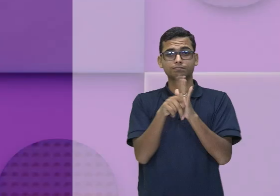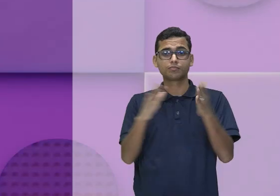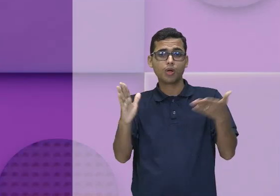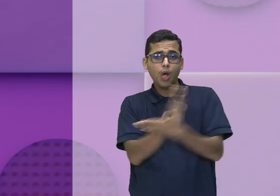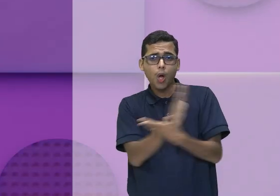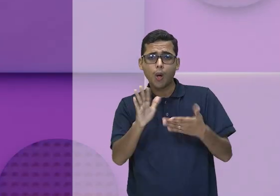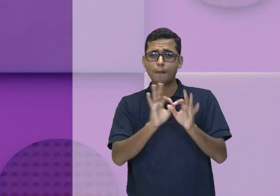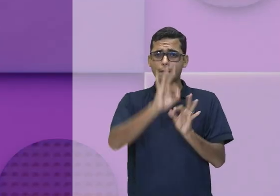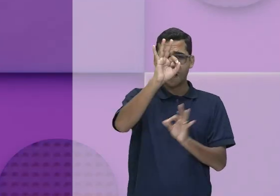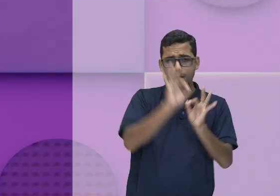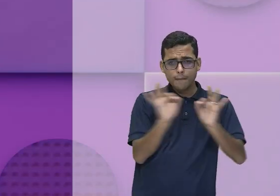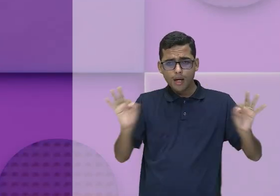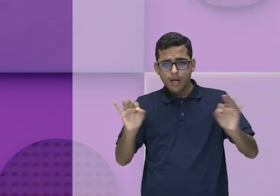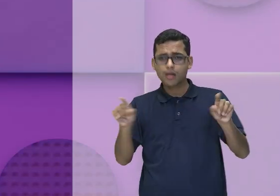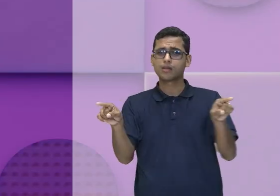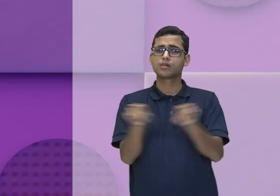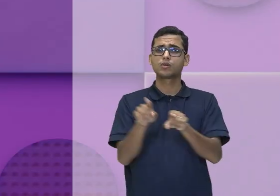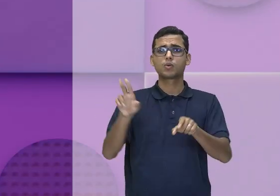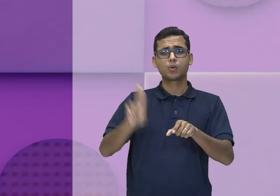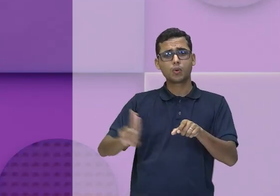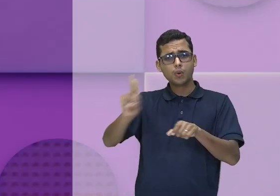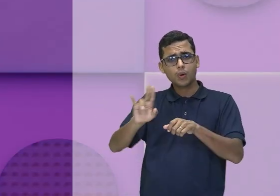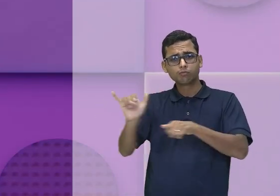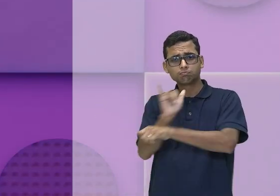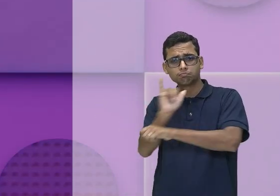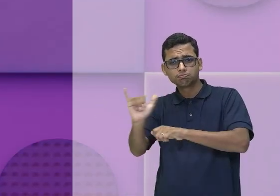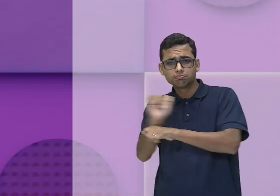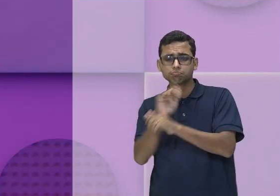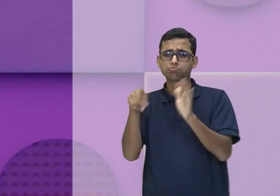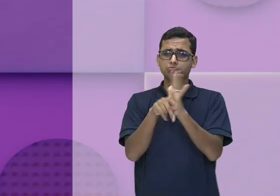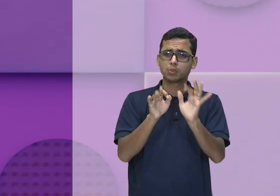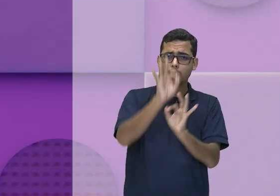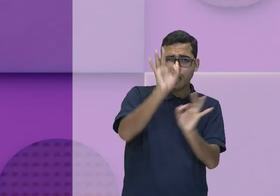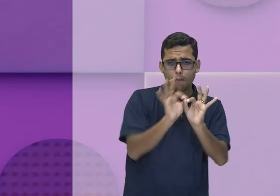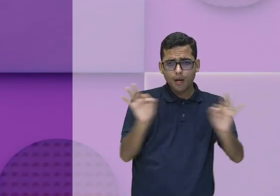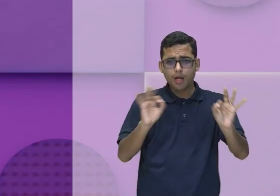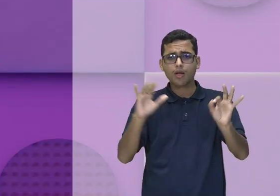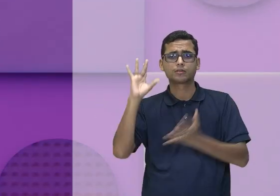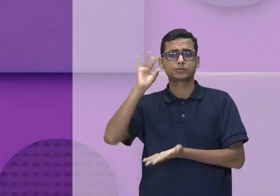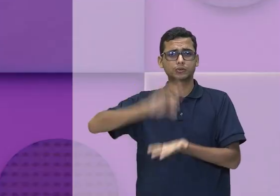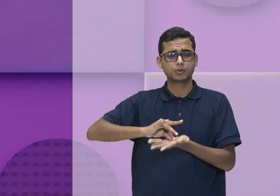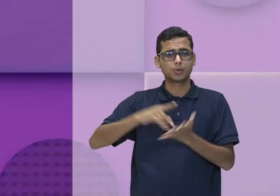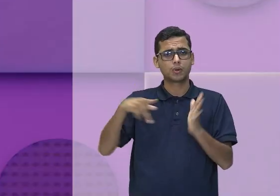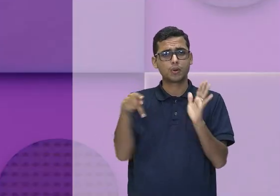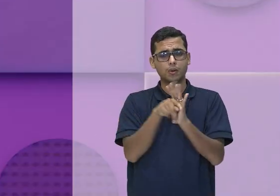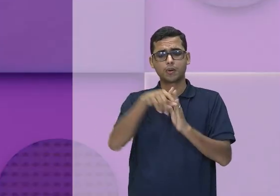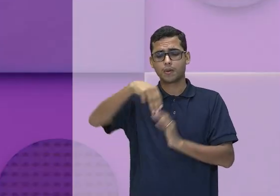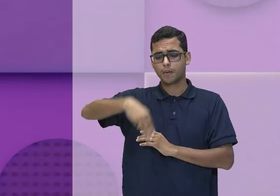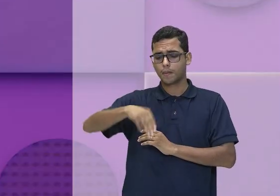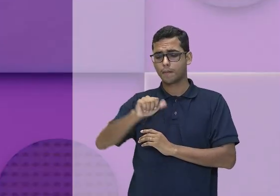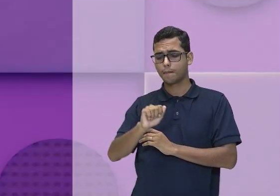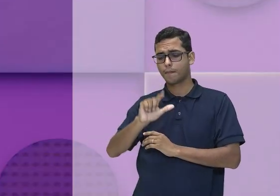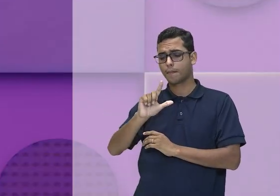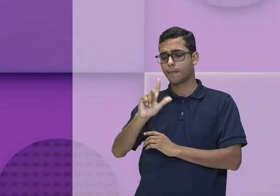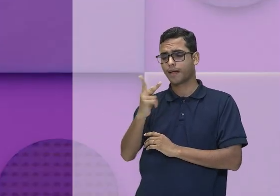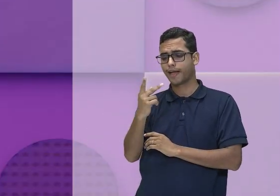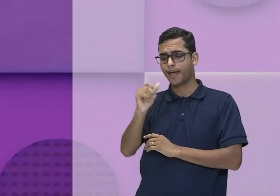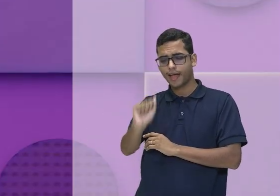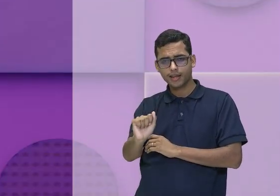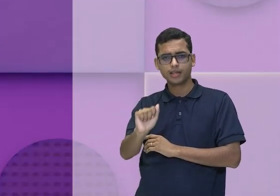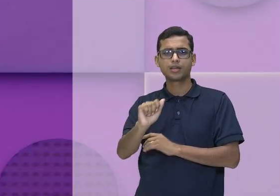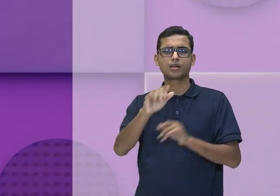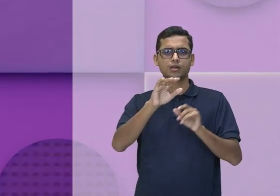medidas, usando algumas medições. Então a gente pode utilizar ali malha quadriculada, a gente pode usar o